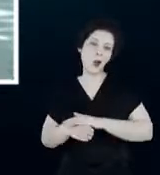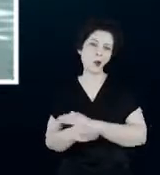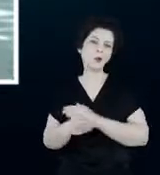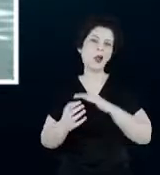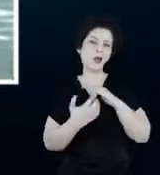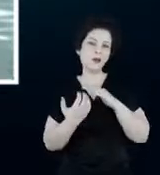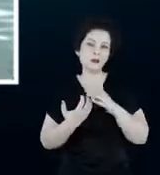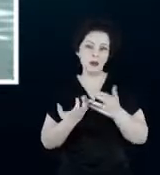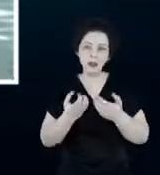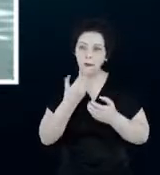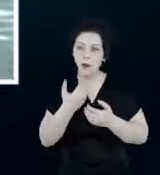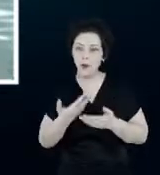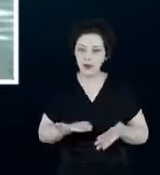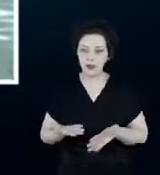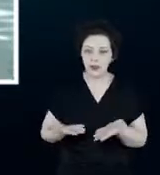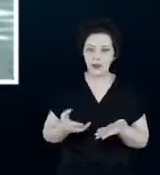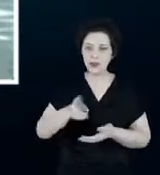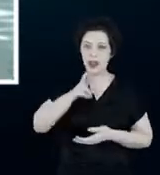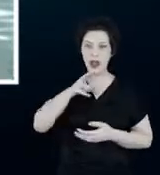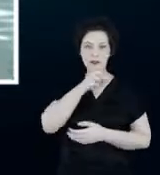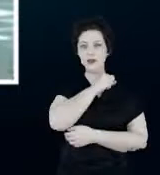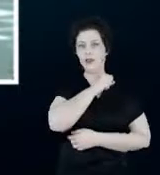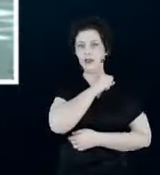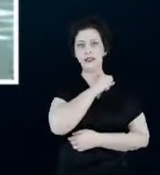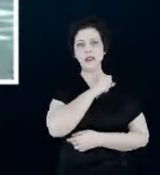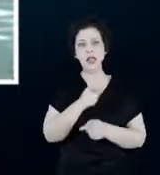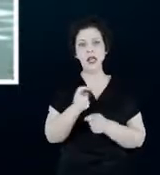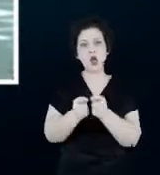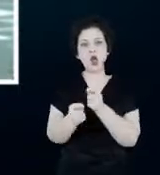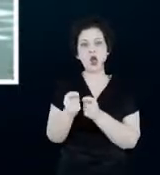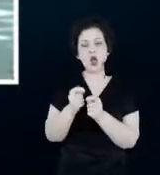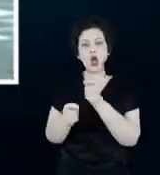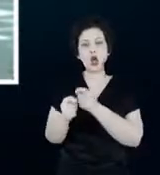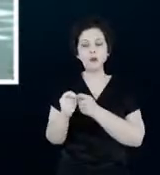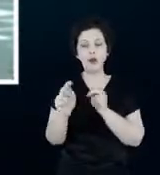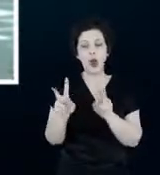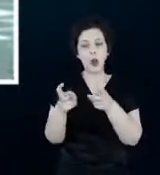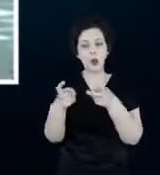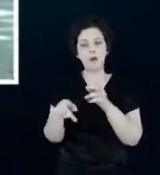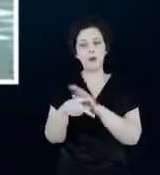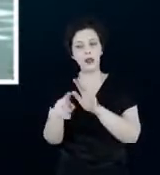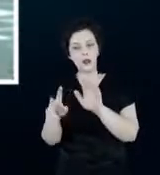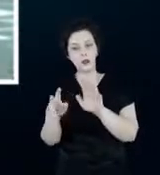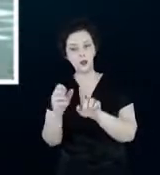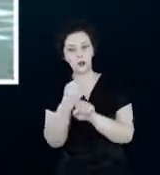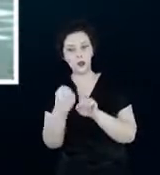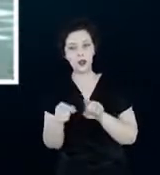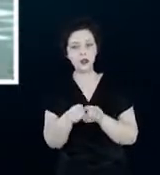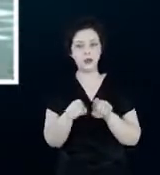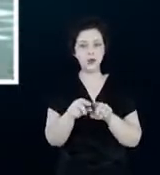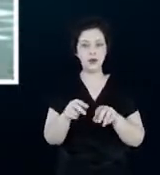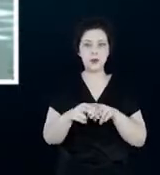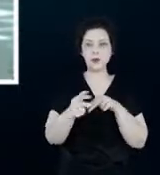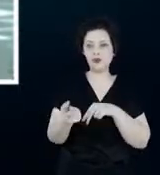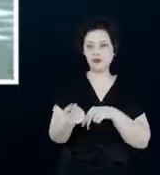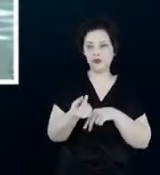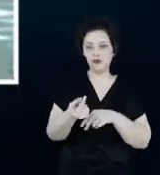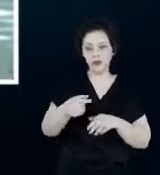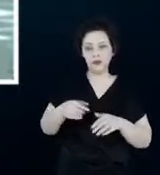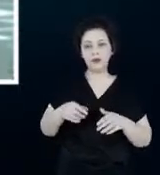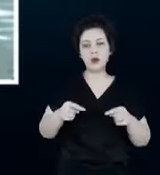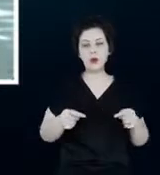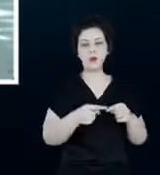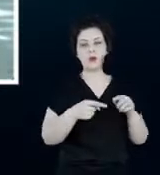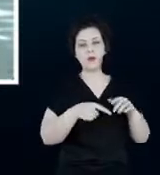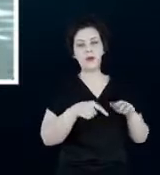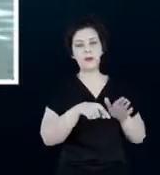prestar bons serviços e serem economicamente rentáveis para a sociedade em função do dinheiro que é colocado em pesquisa.